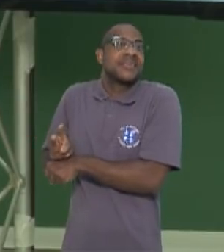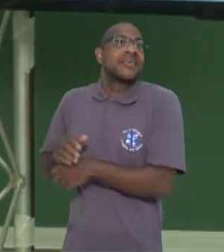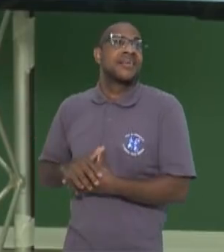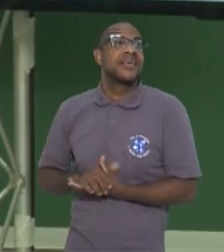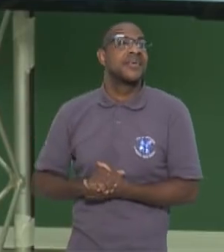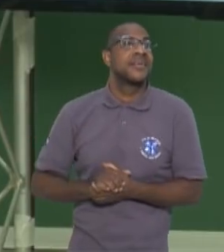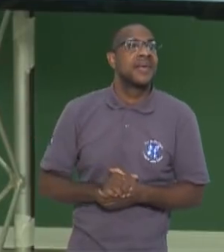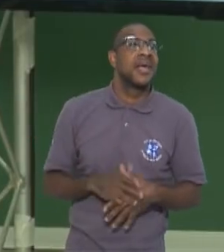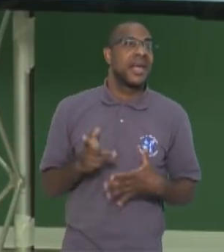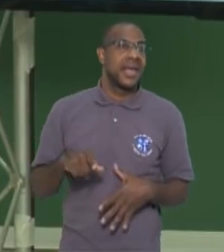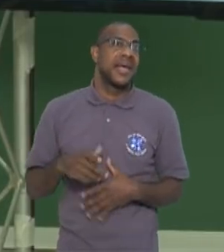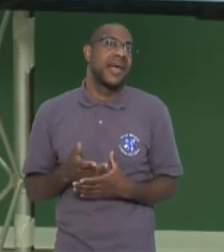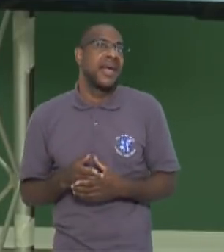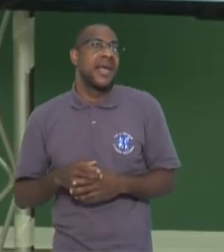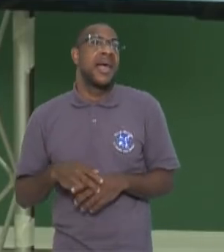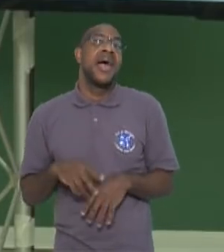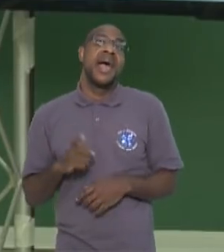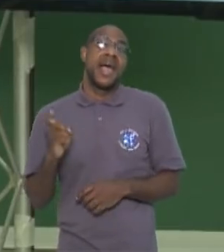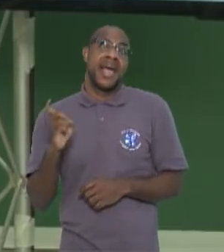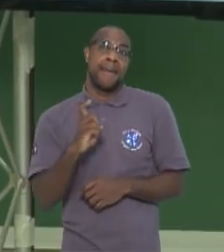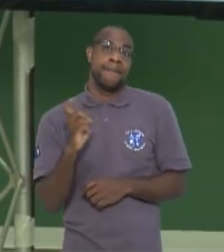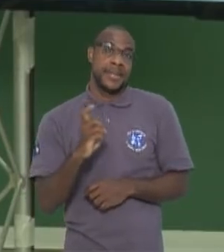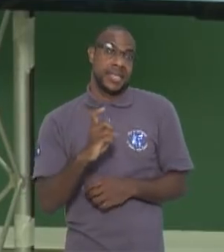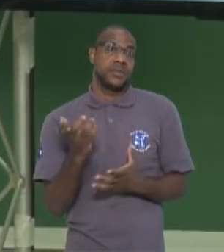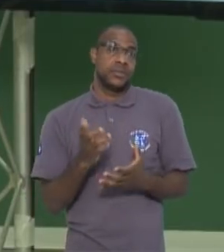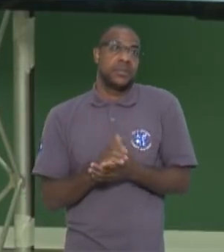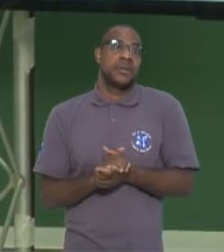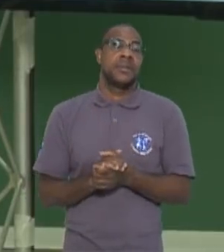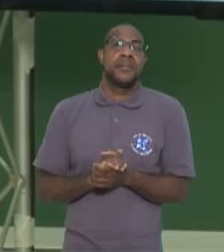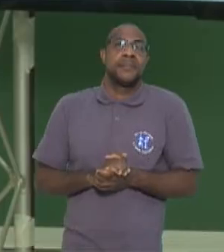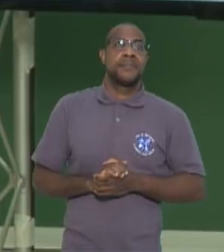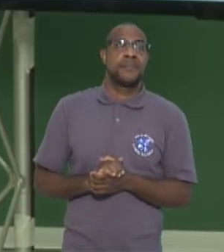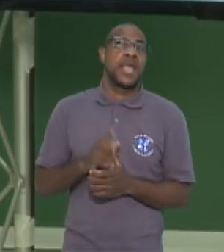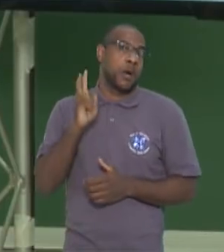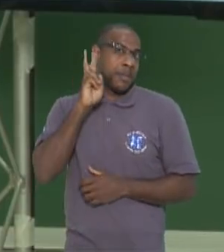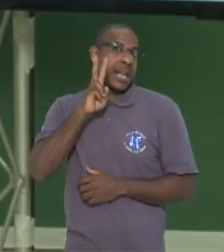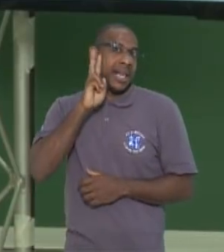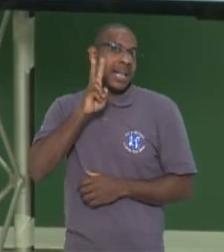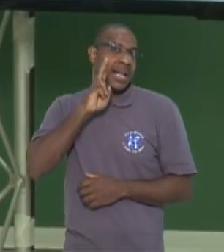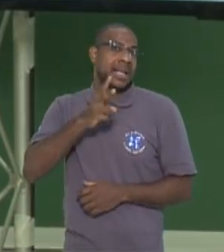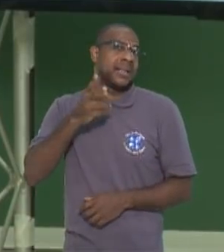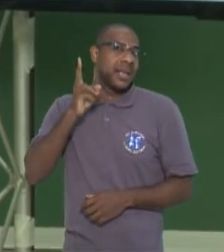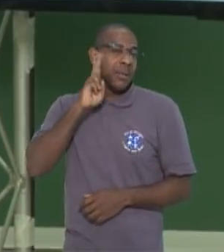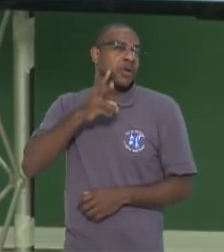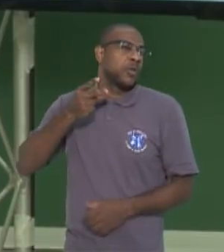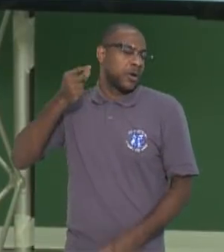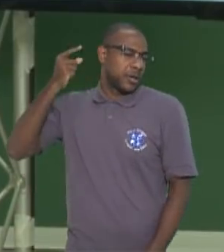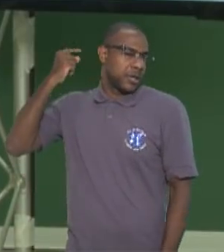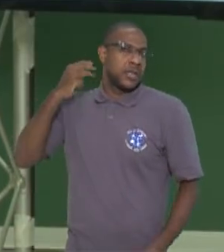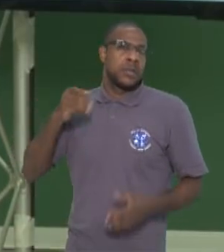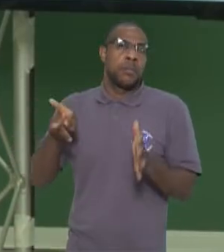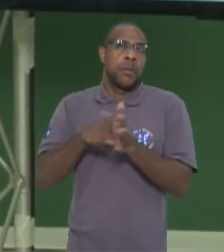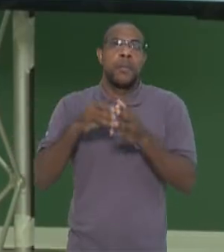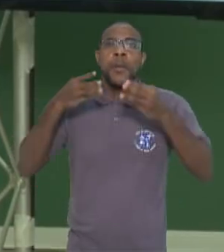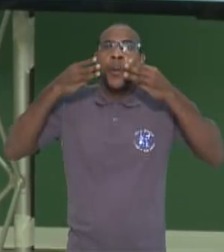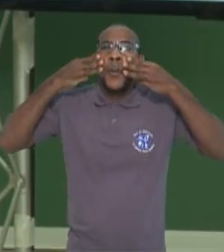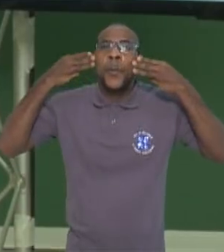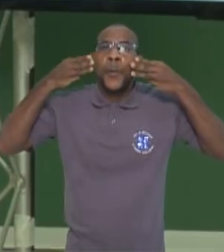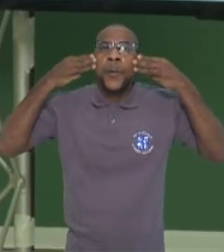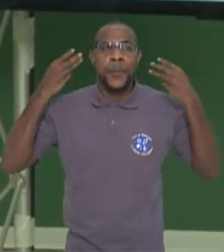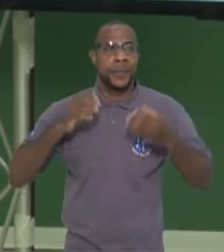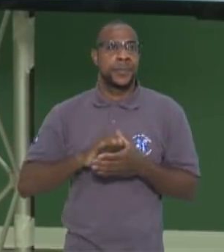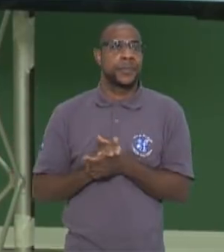é uma história que se conta, uma lenda indígena. Então, aqui está uma figura de alguns Muiractãs. Eles são